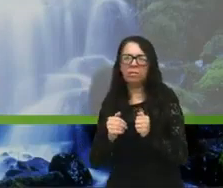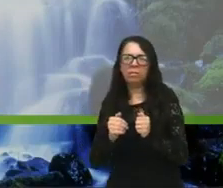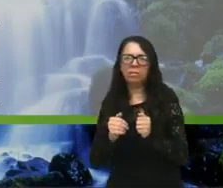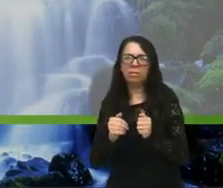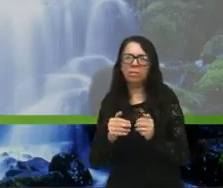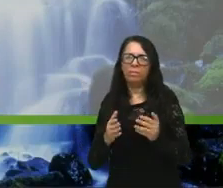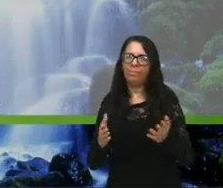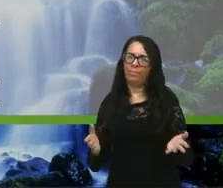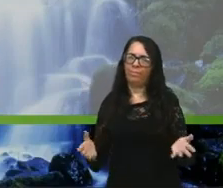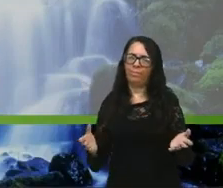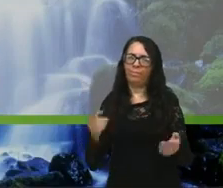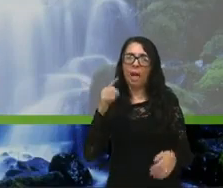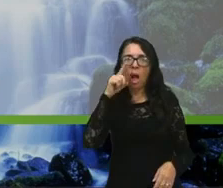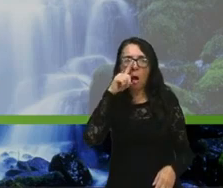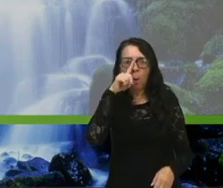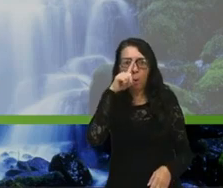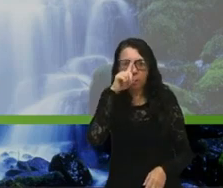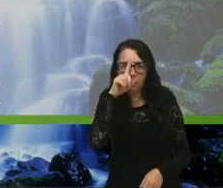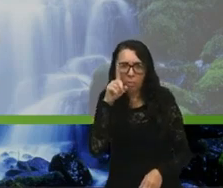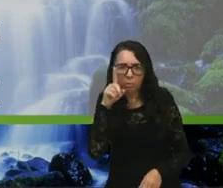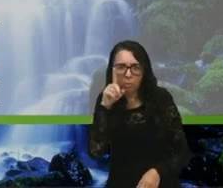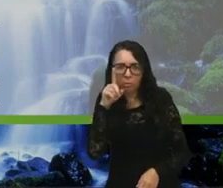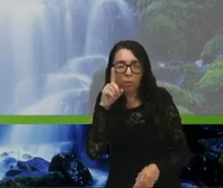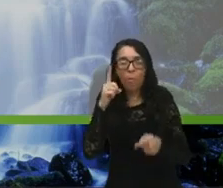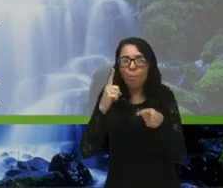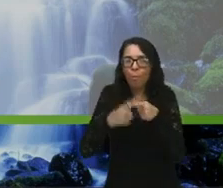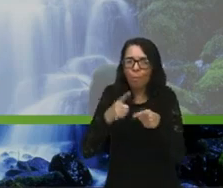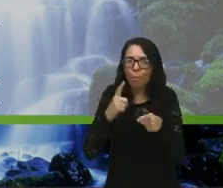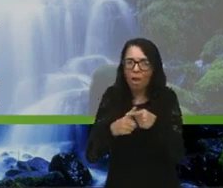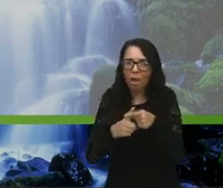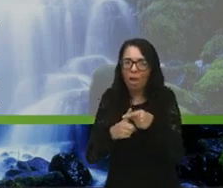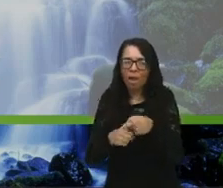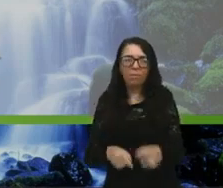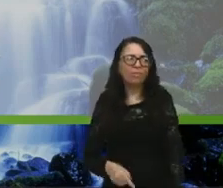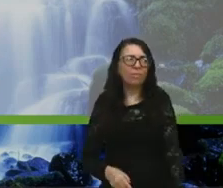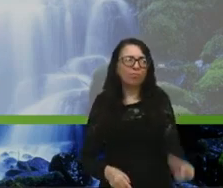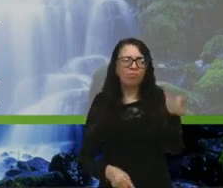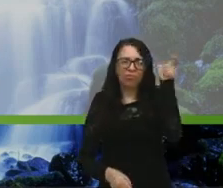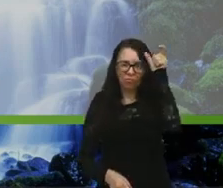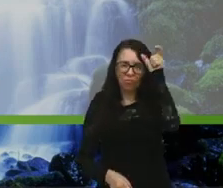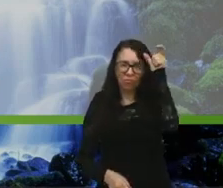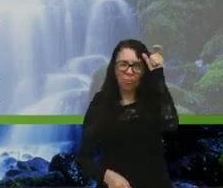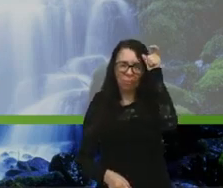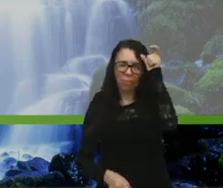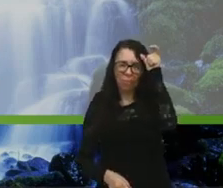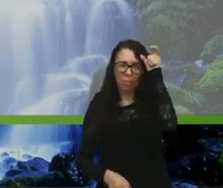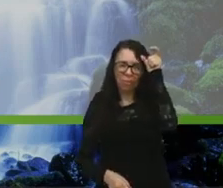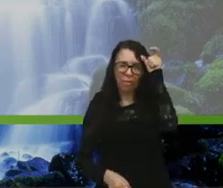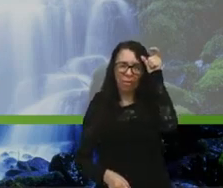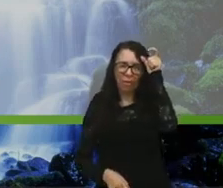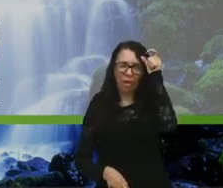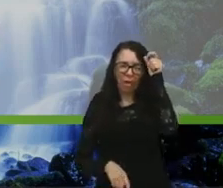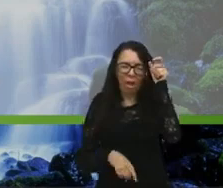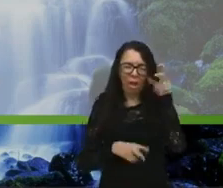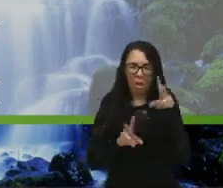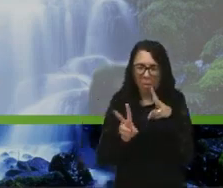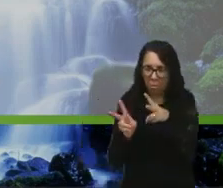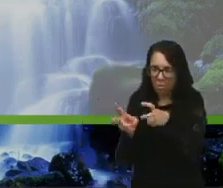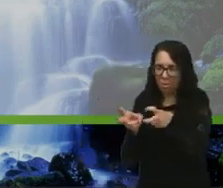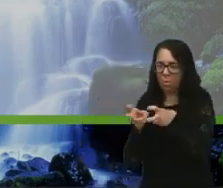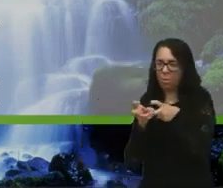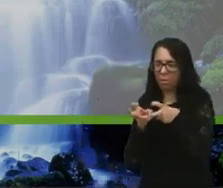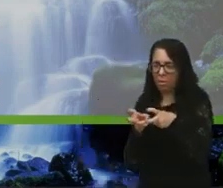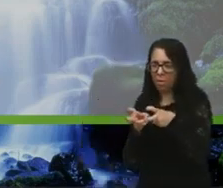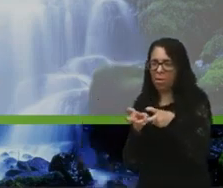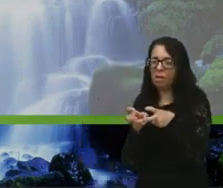são maus, quando o filho de vocês pedem um peixe, vocês não dão a